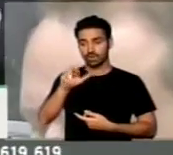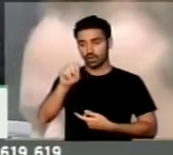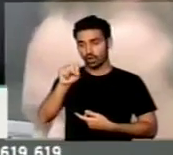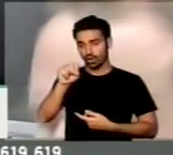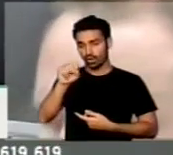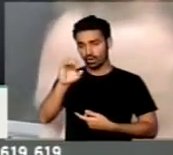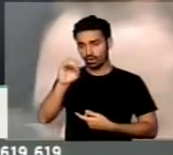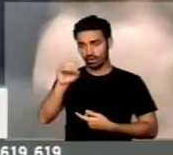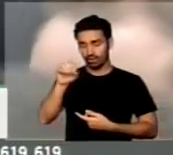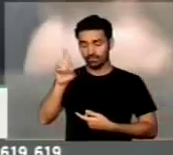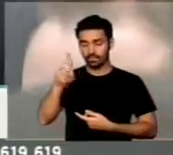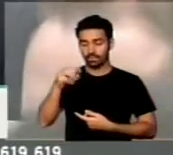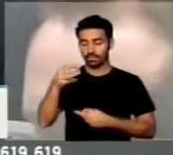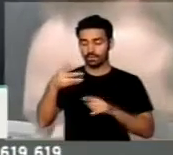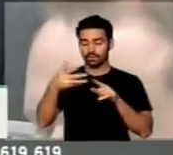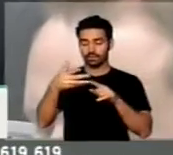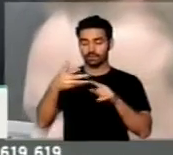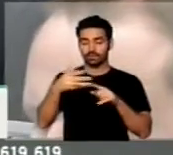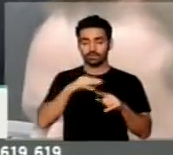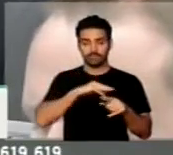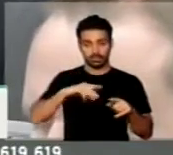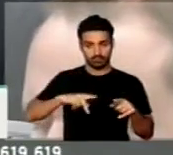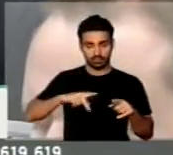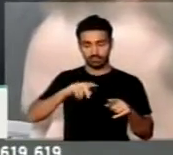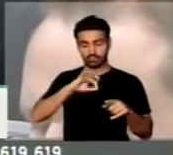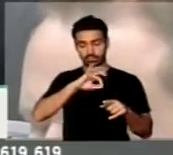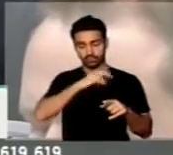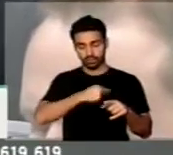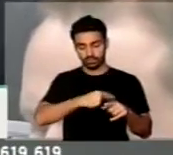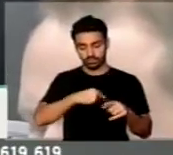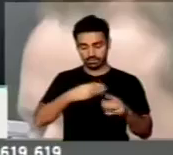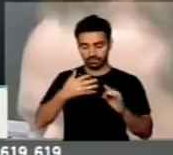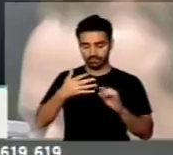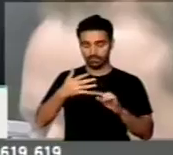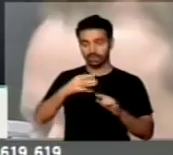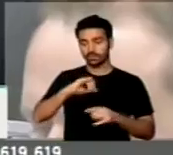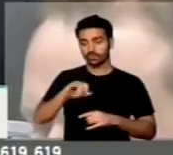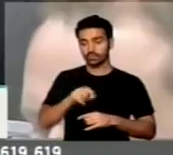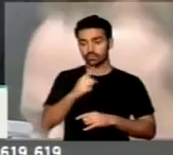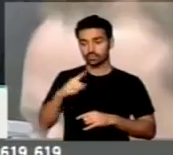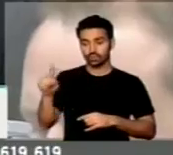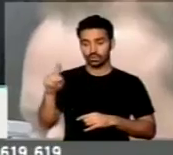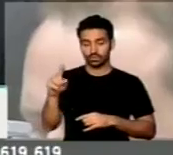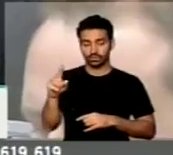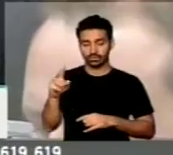o Ministério Público Suíço, o senhor João Henriques.